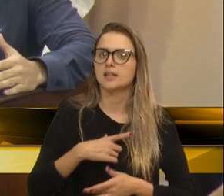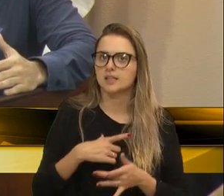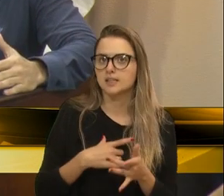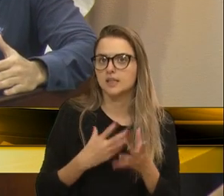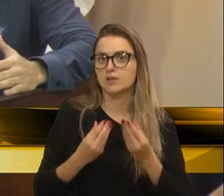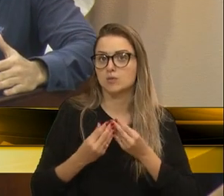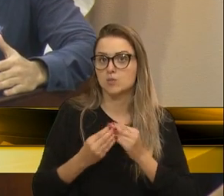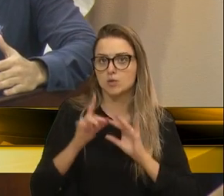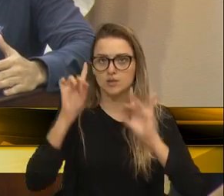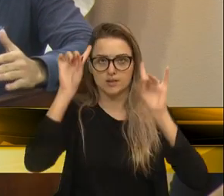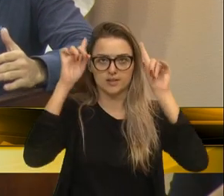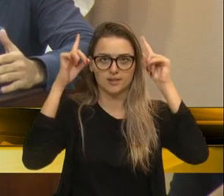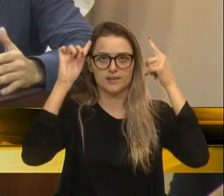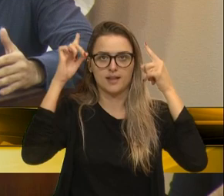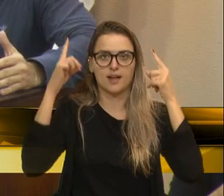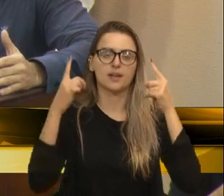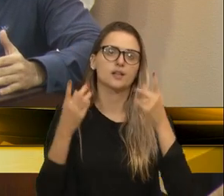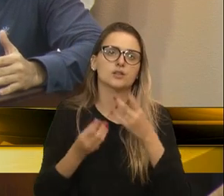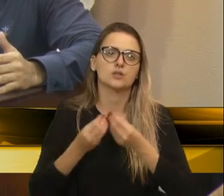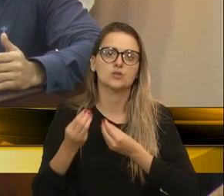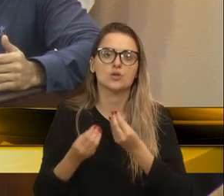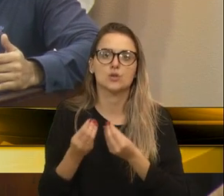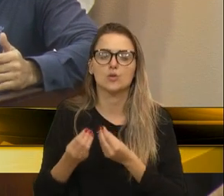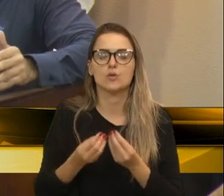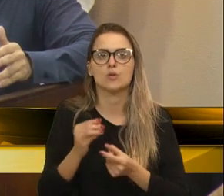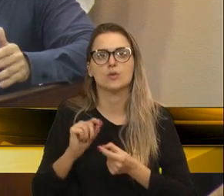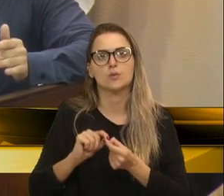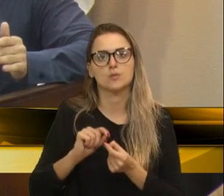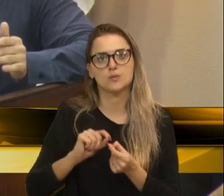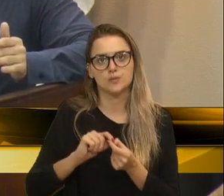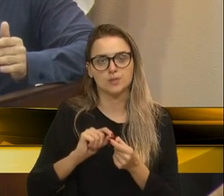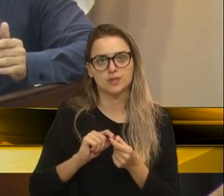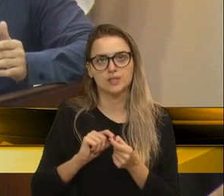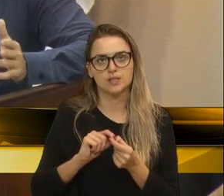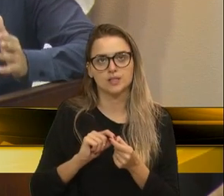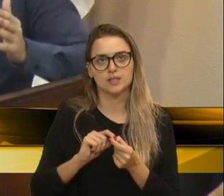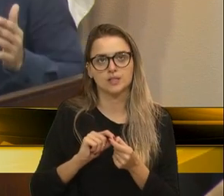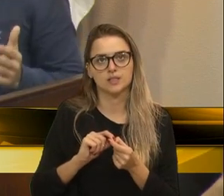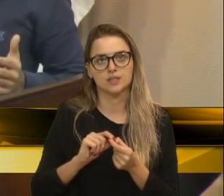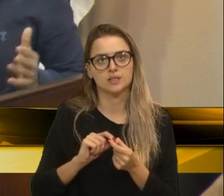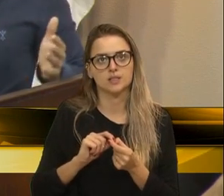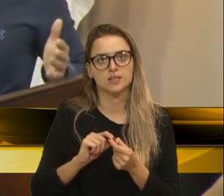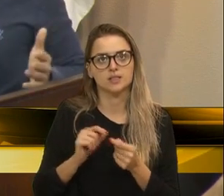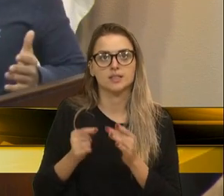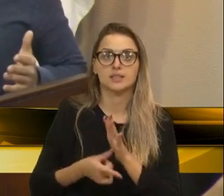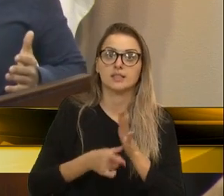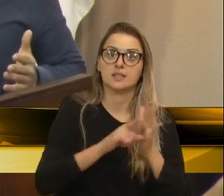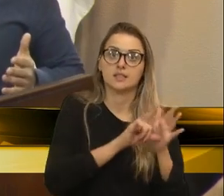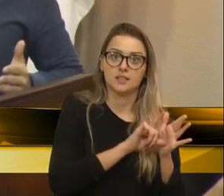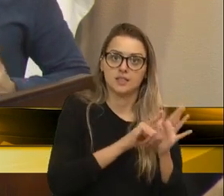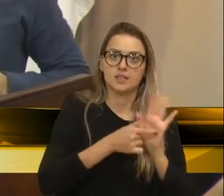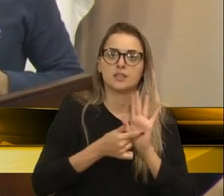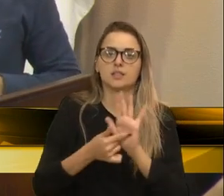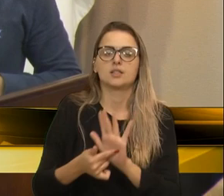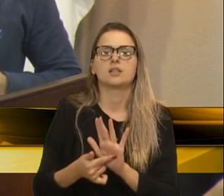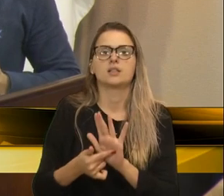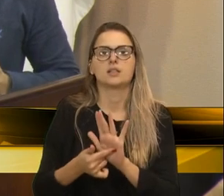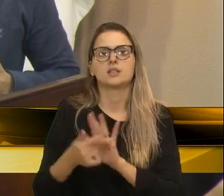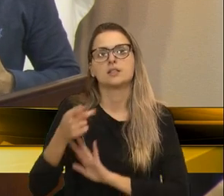para nós, principalmente, né, e ele antecipou até para nós,